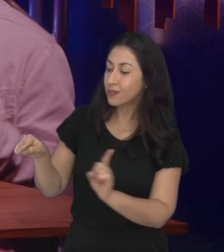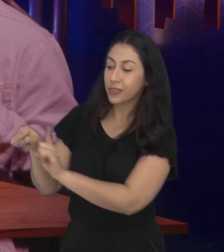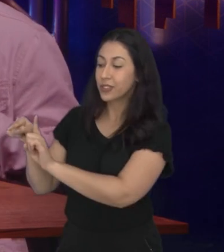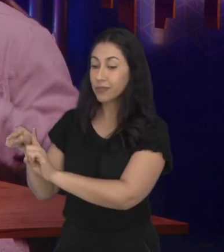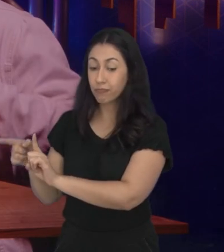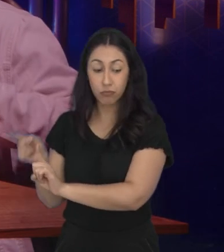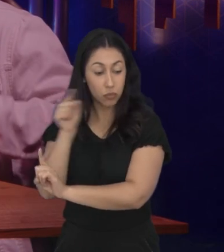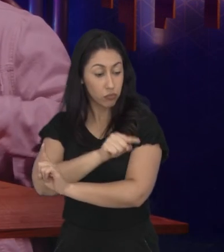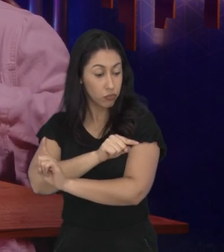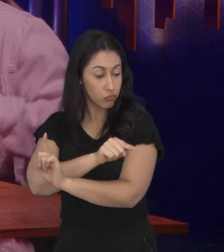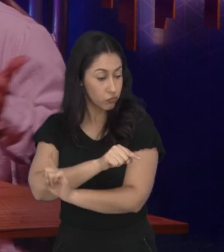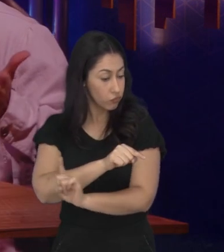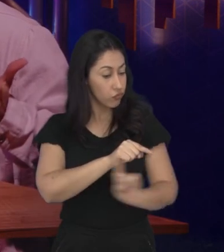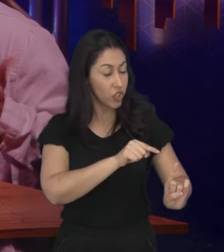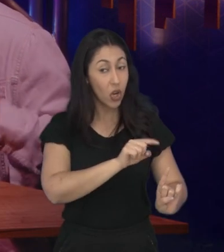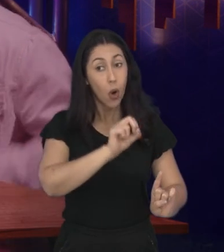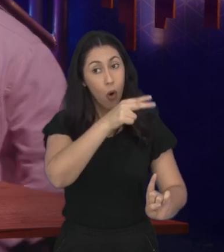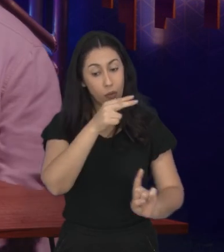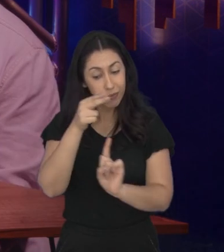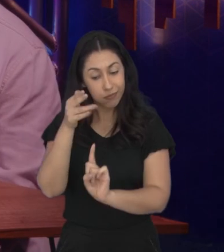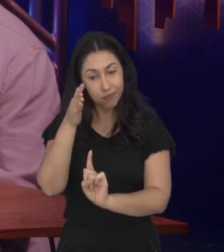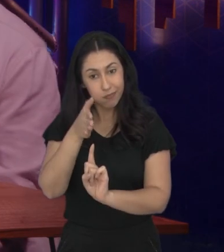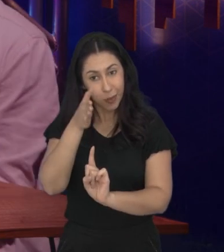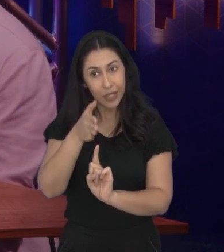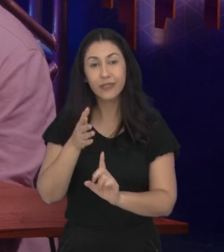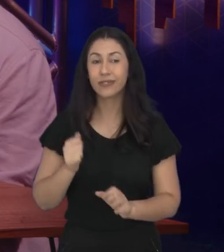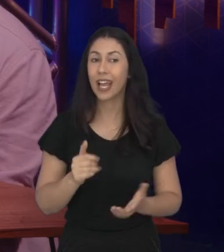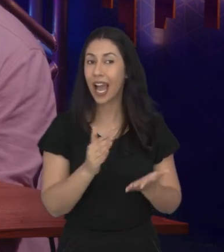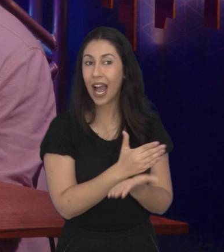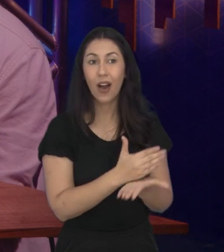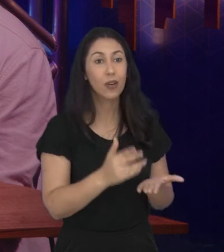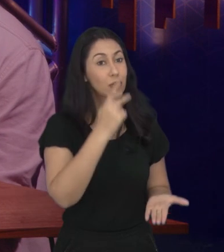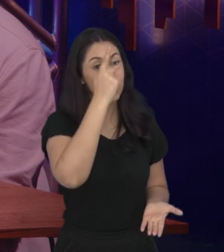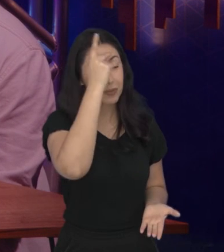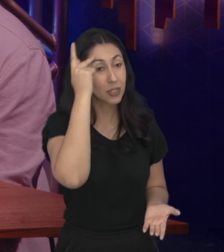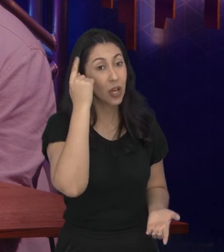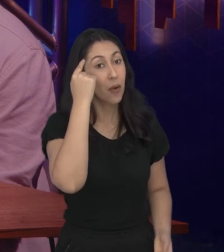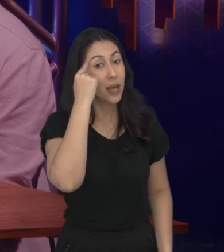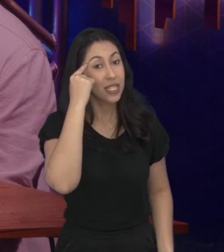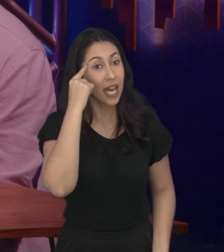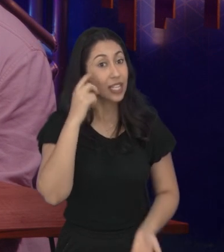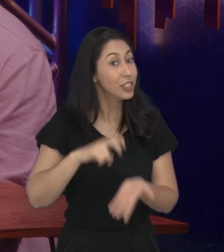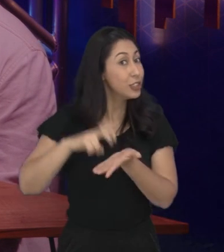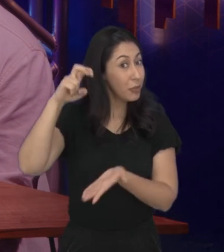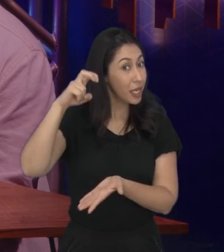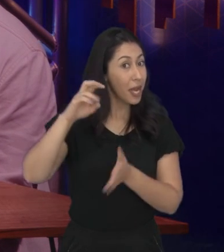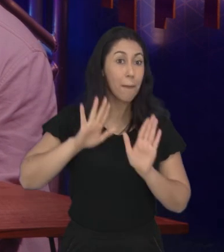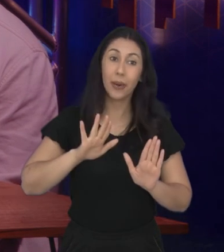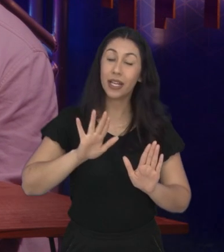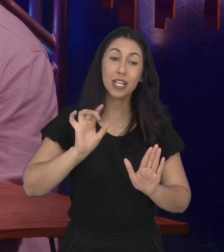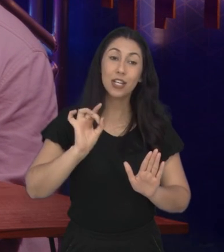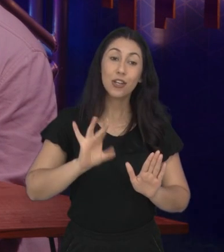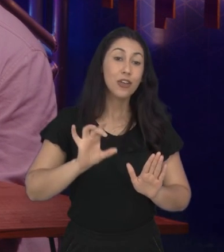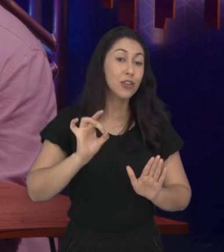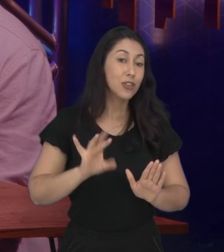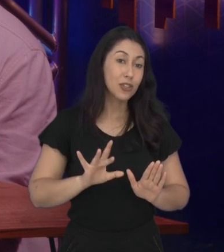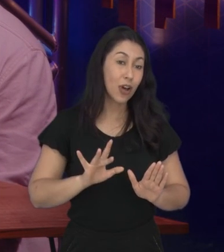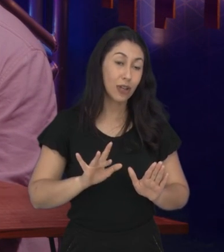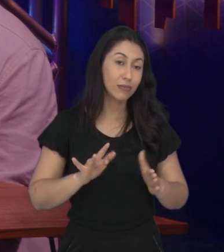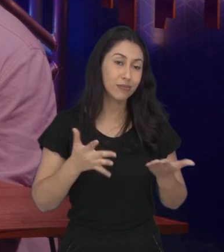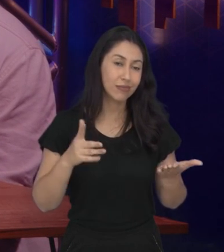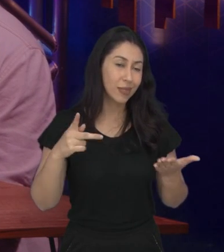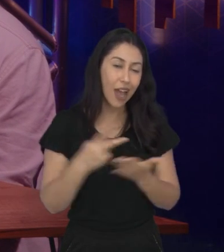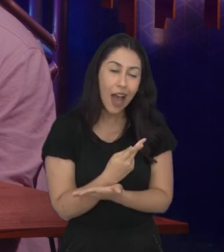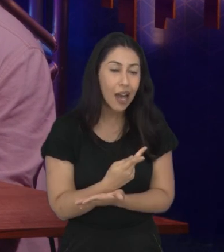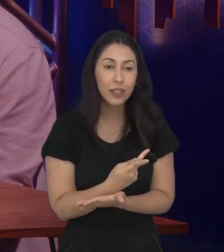matutinos, vespertinos ou intermediários. Exatamente. Vai ter muita gente achando que o cronótipo é vespertino, mas na verdade, às vezes, você só está